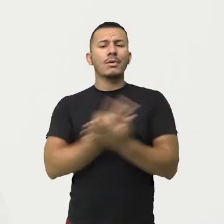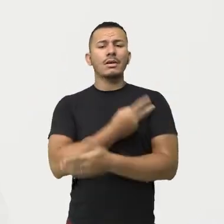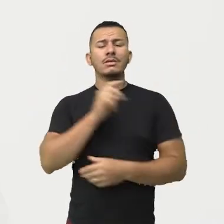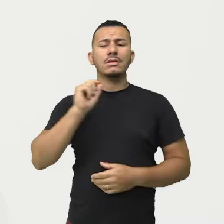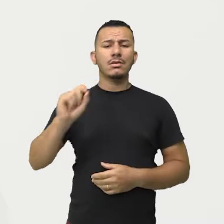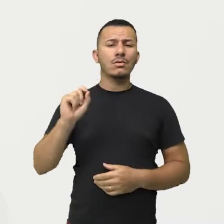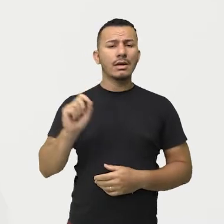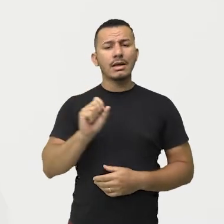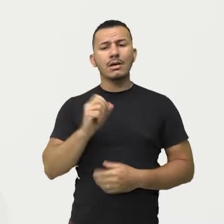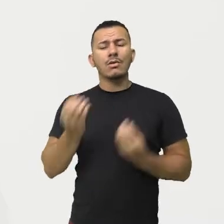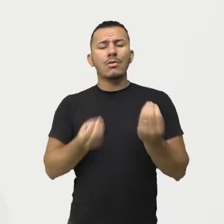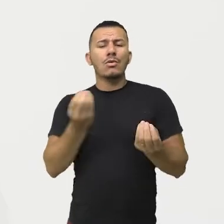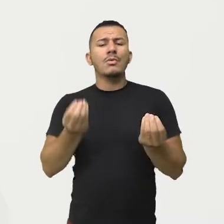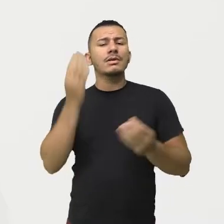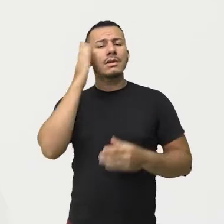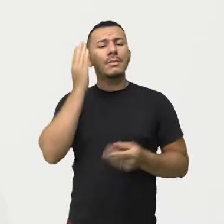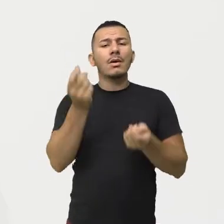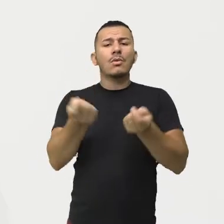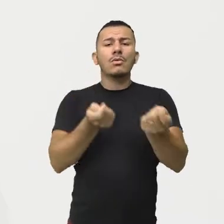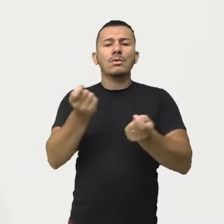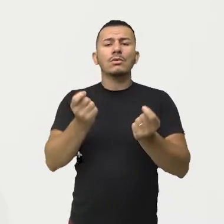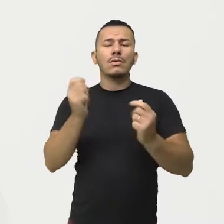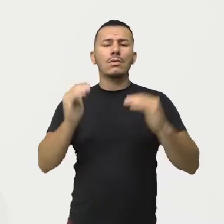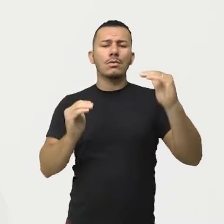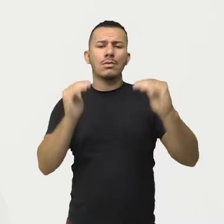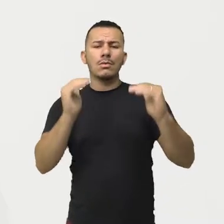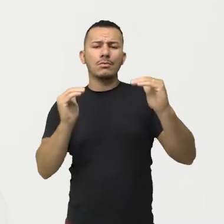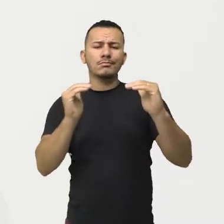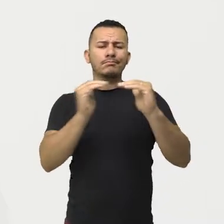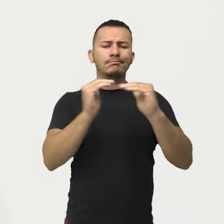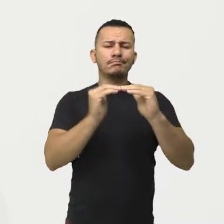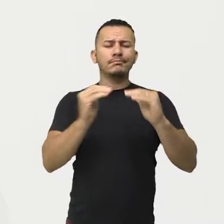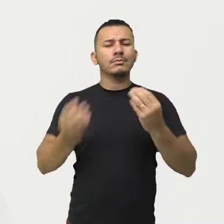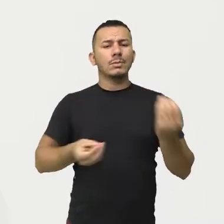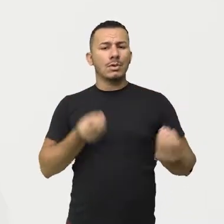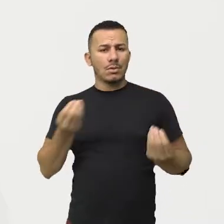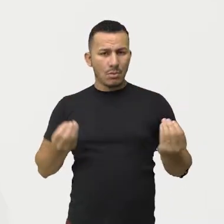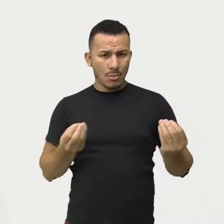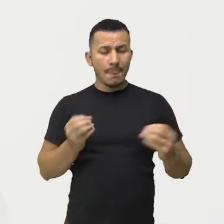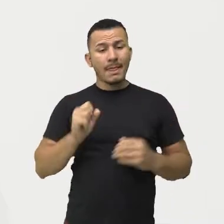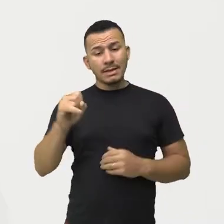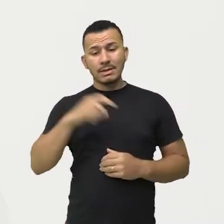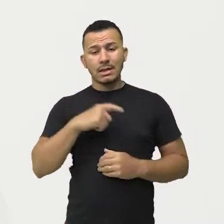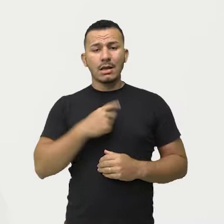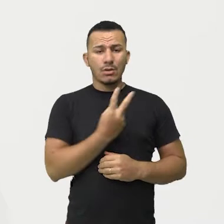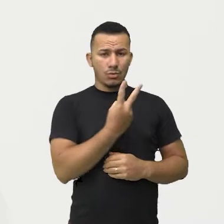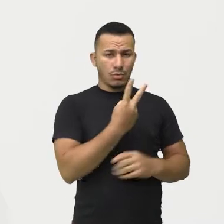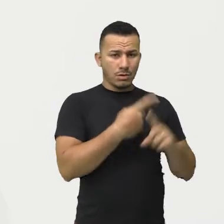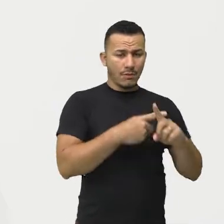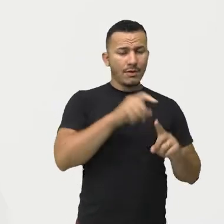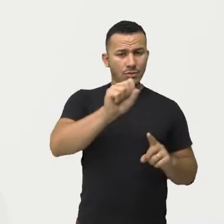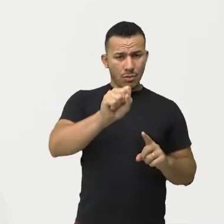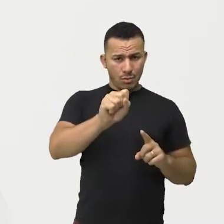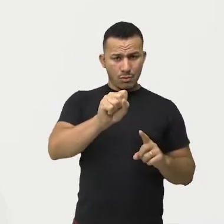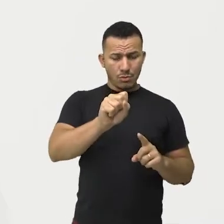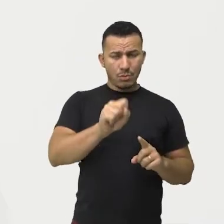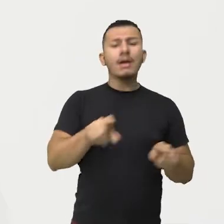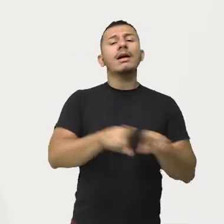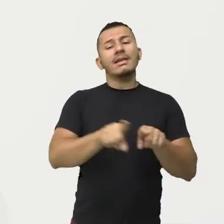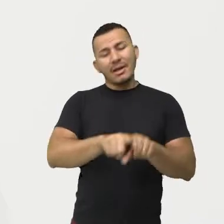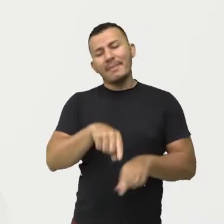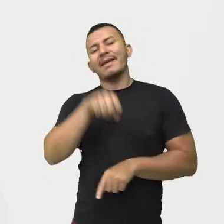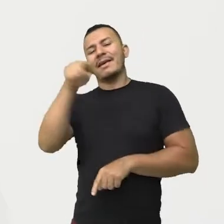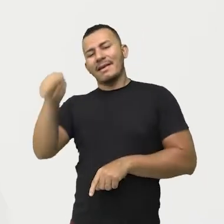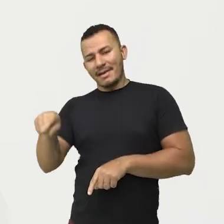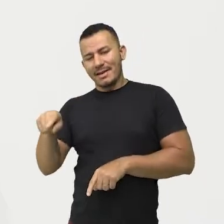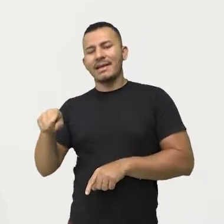nós termos o equilíbrio? Para nós termos o equilíbrio, se eu multipliquei 2 vezes 8 de um lado, eu vou ter que